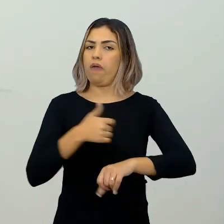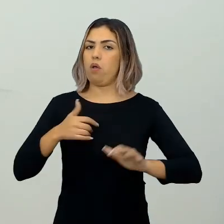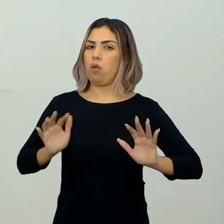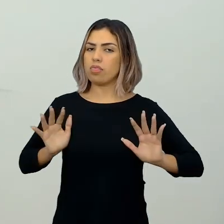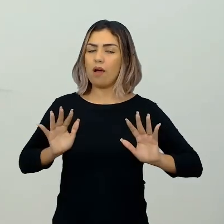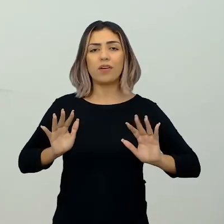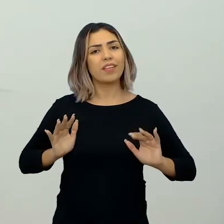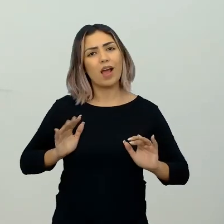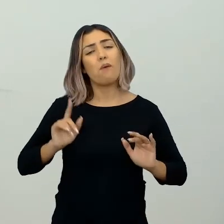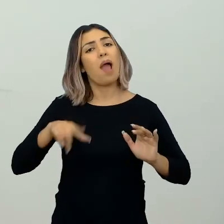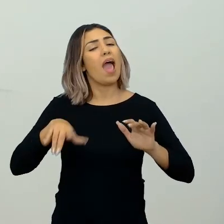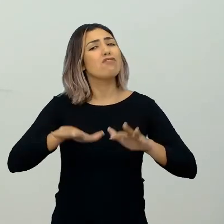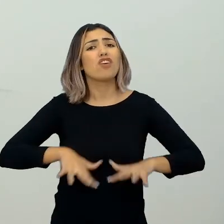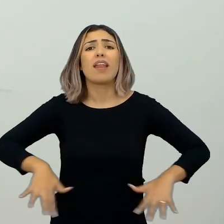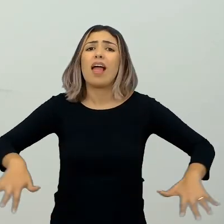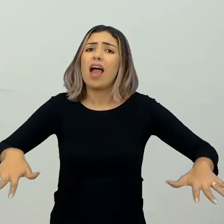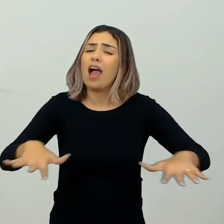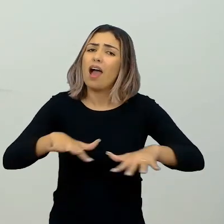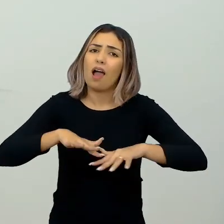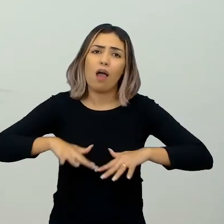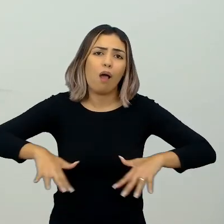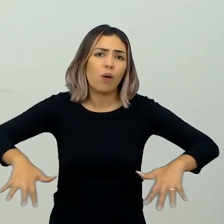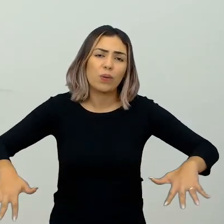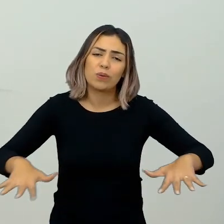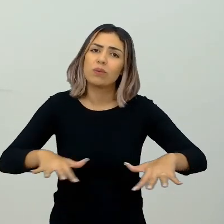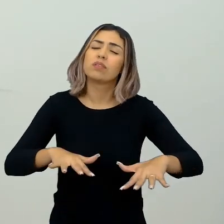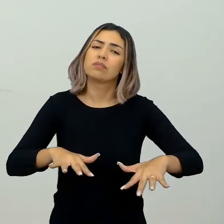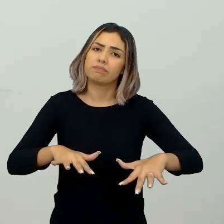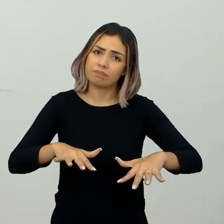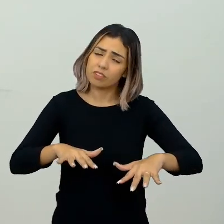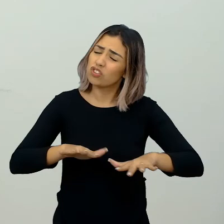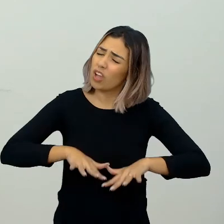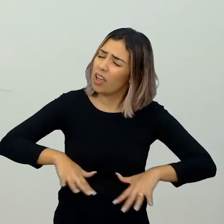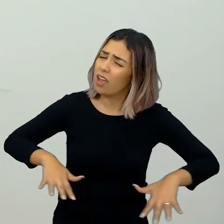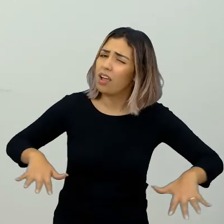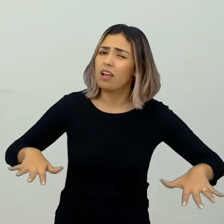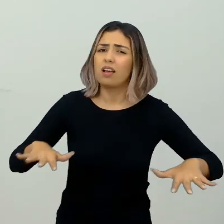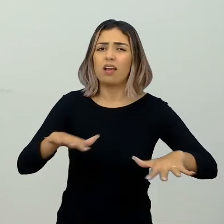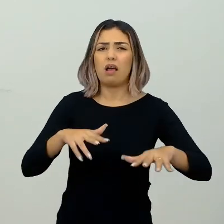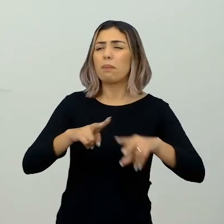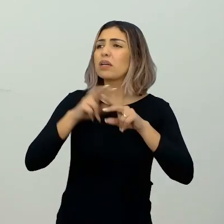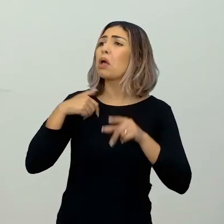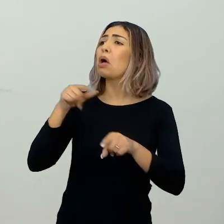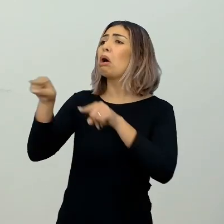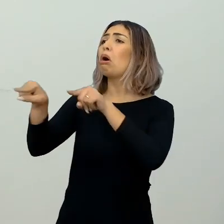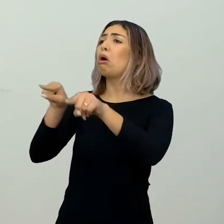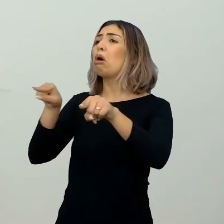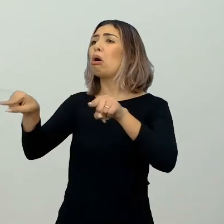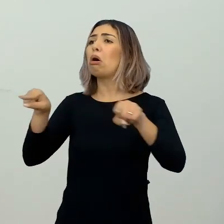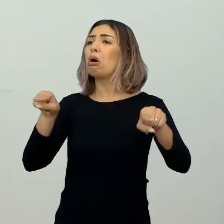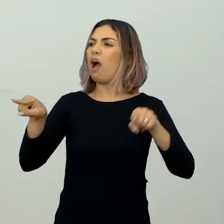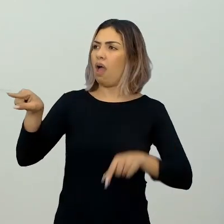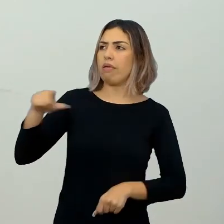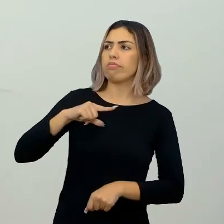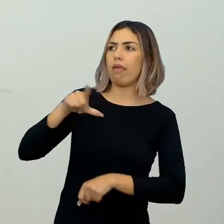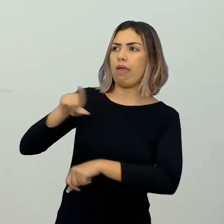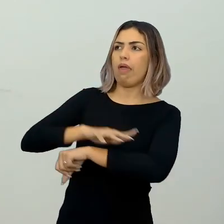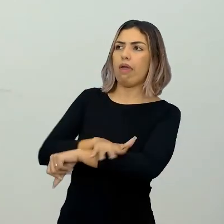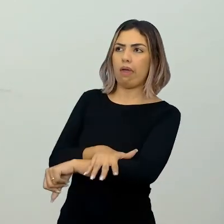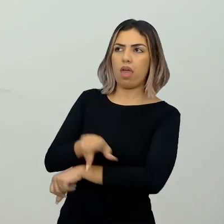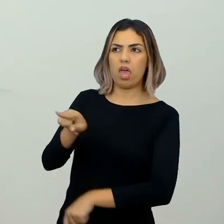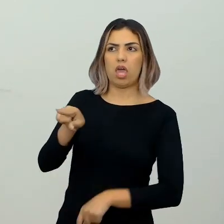portanto, relacional. Não adianta a gente localizar isoladamente o racismo, seja numa pessoa, seja